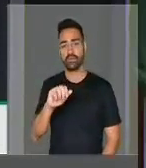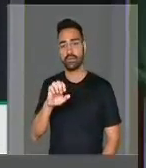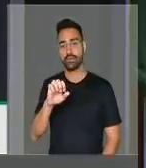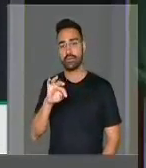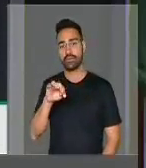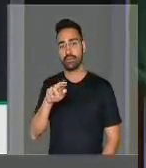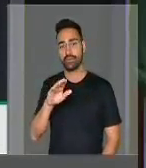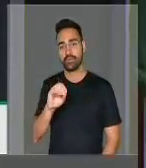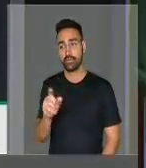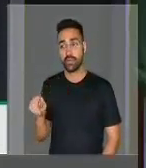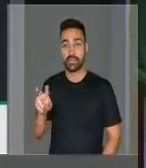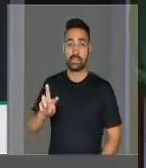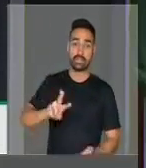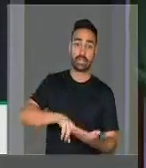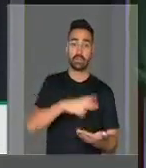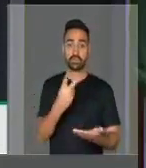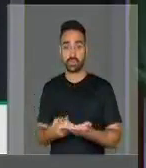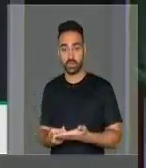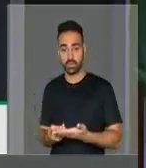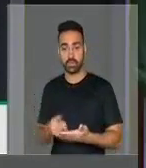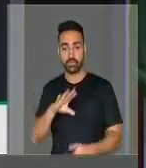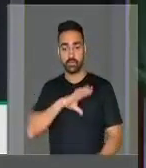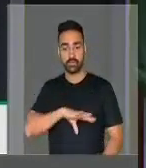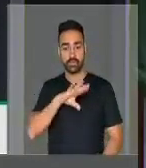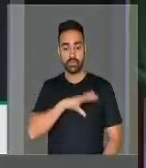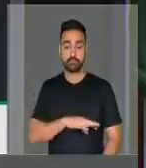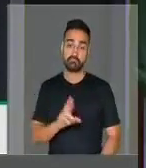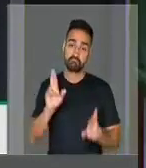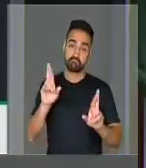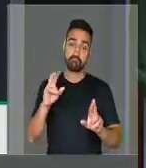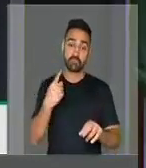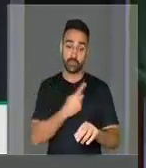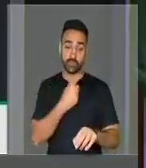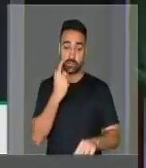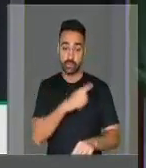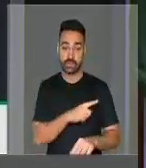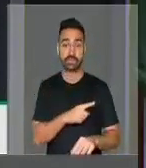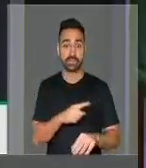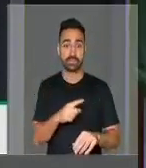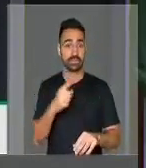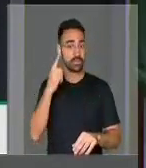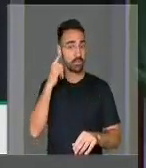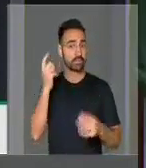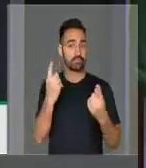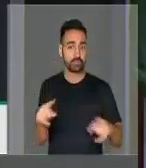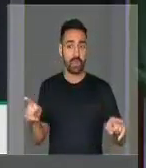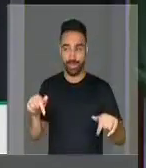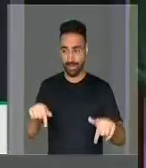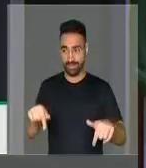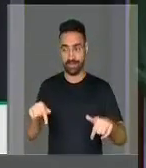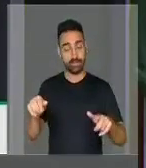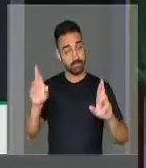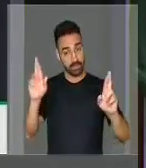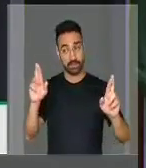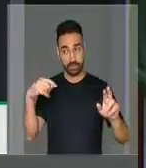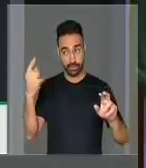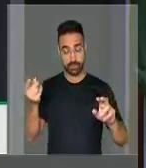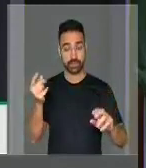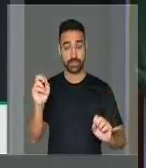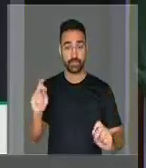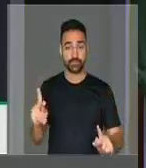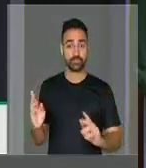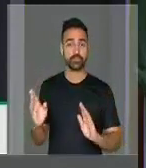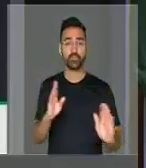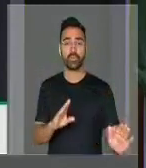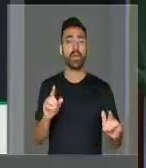verteu para o português, espero que consigamos, inclusive, colocar aqui para o final dessa sessão,